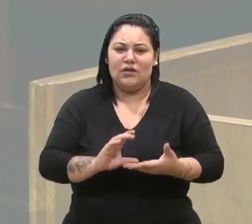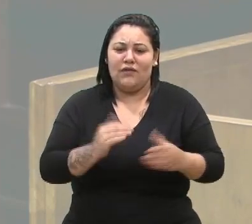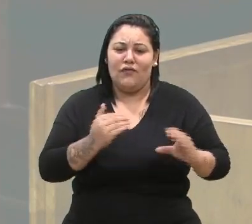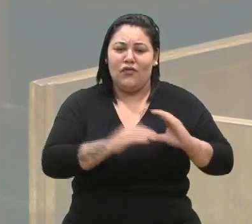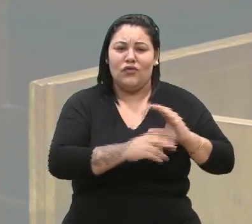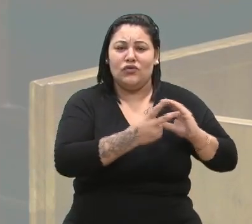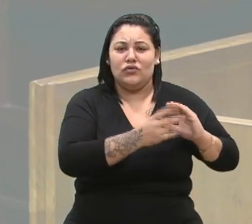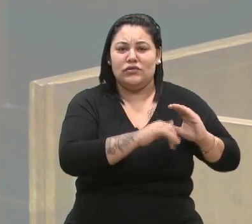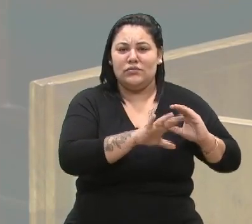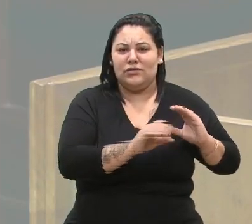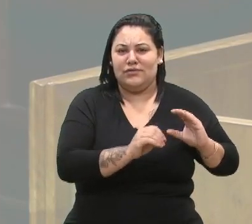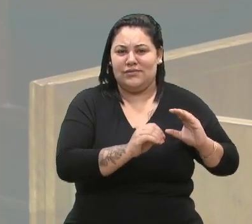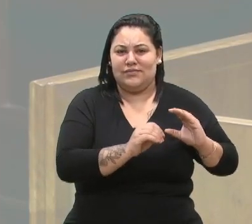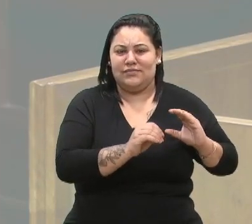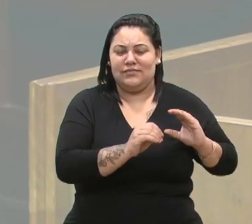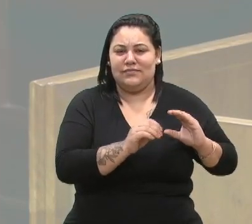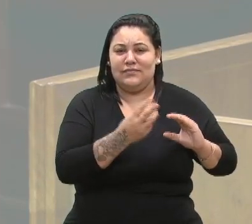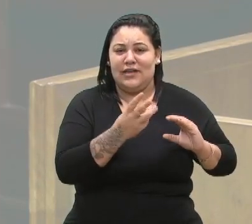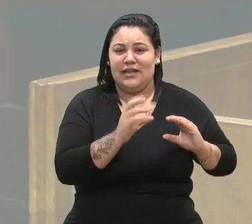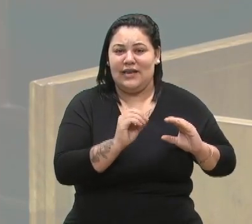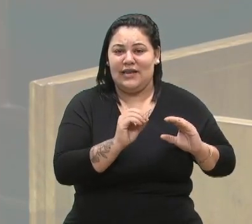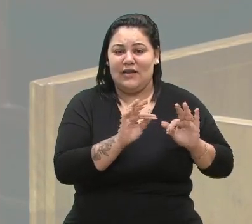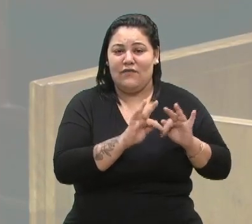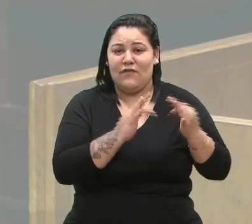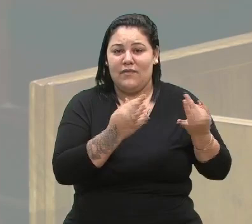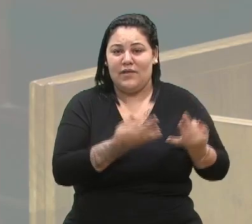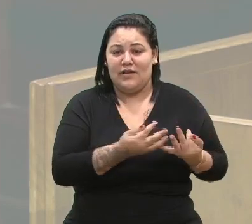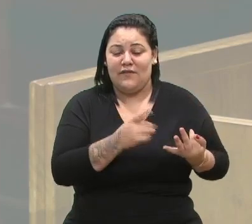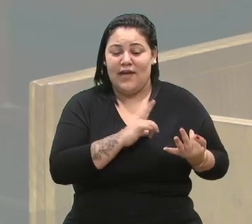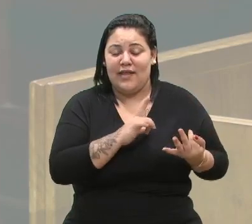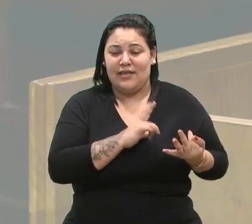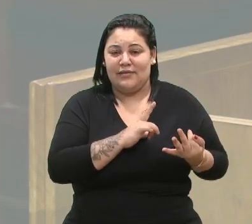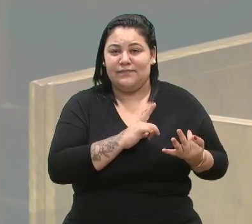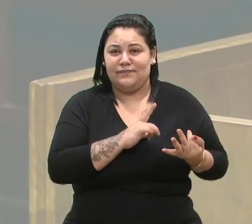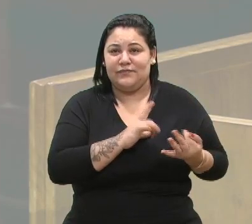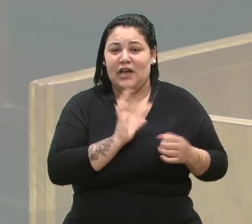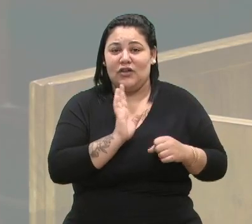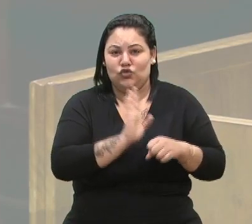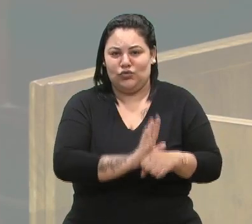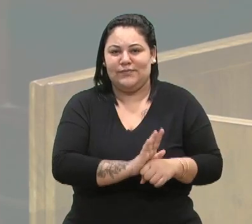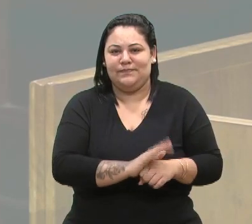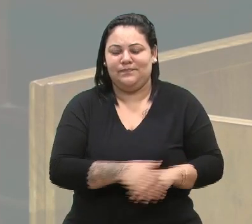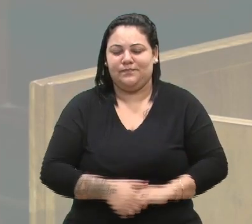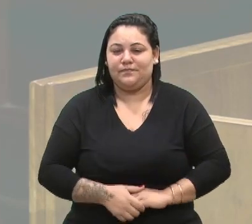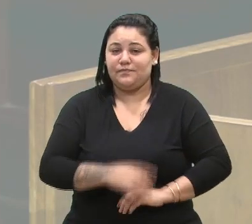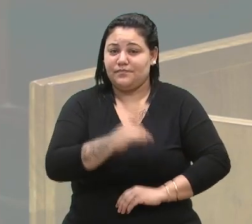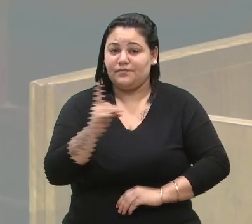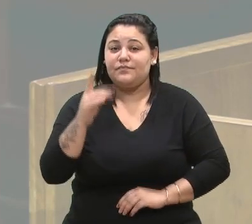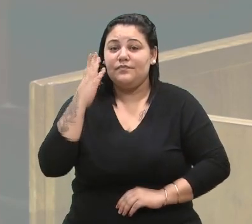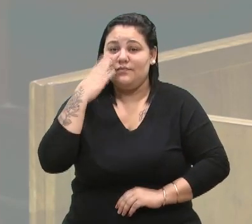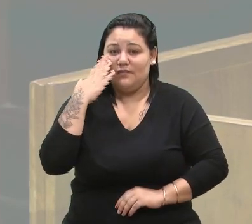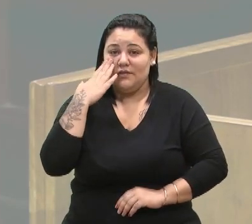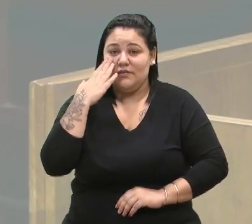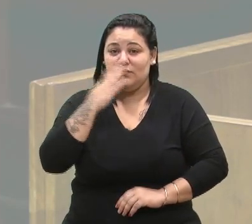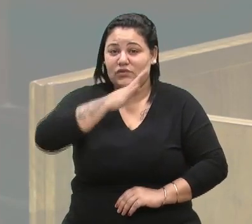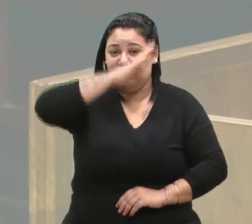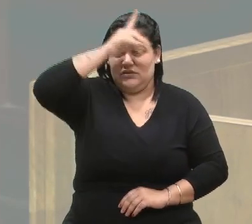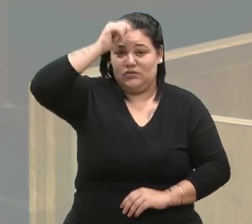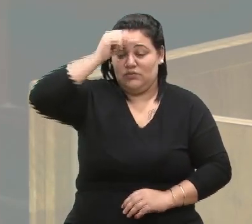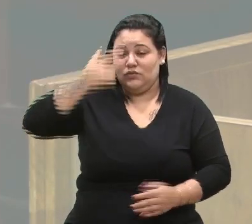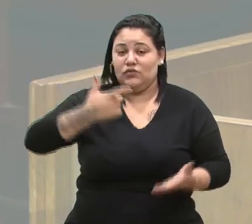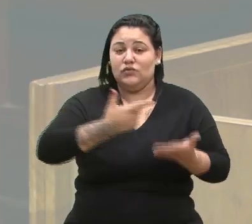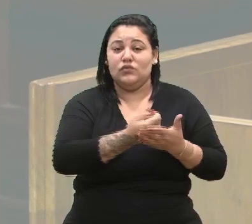essas 30 famílias que serão beneficiadas. Para vocês terem uma ideia, o município compra